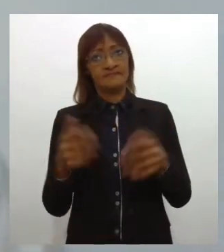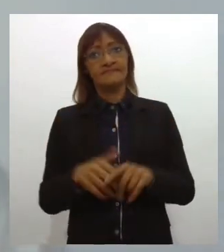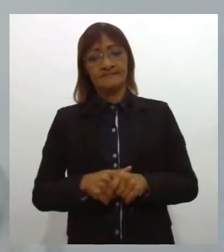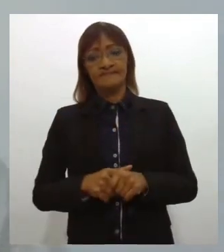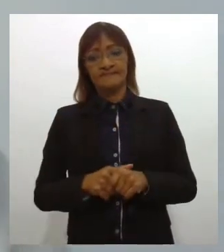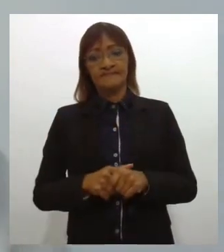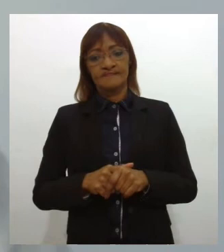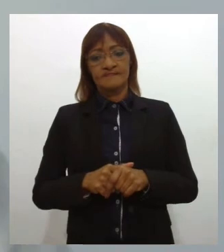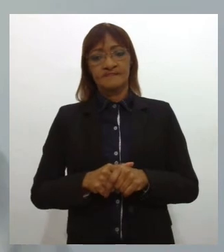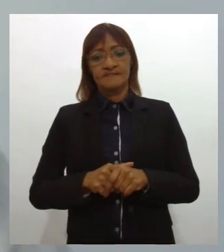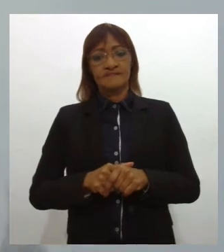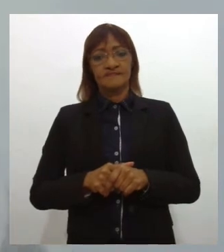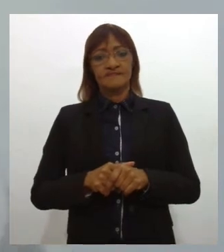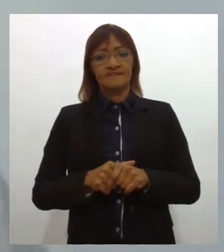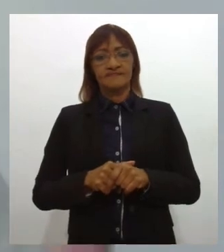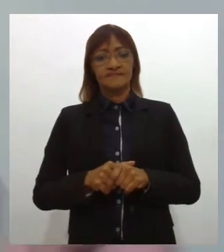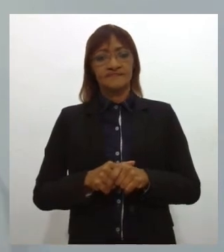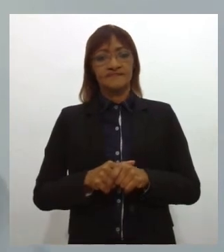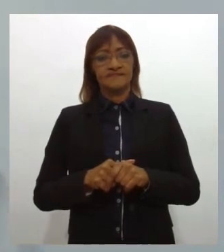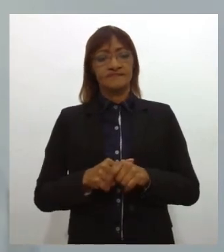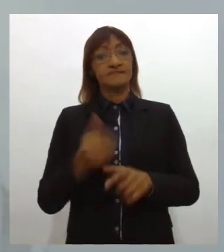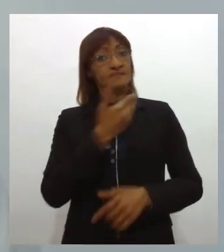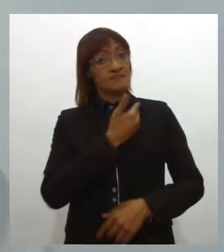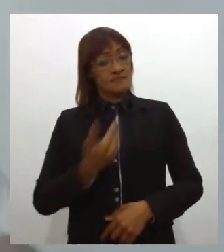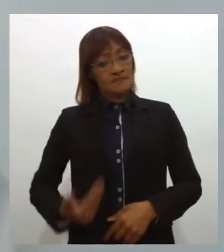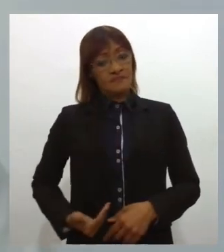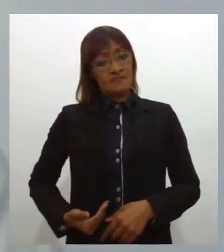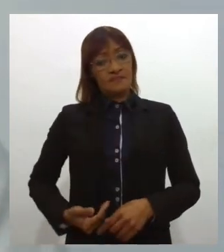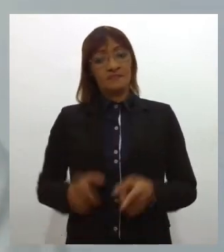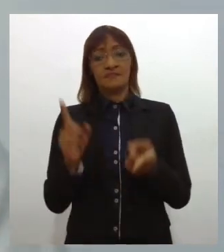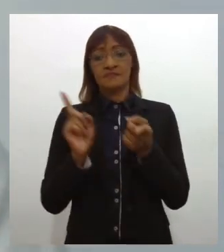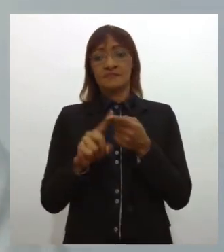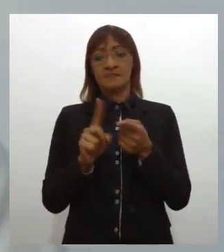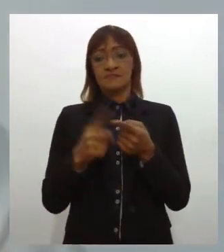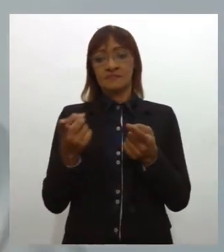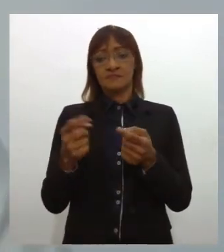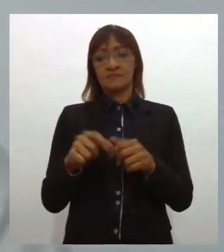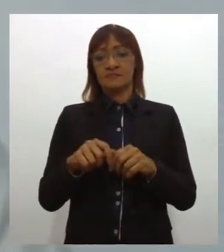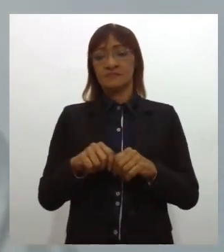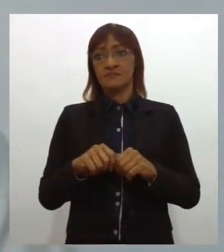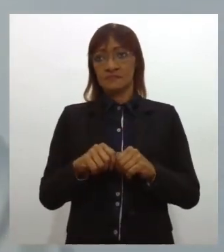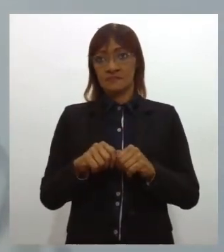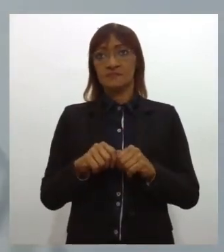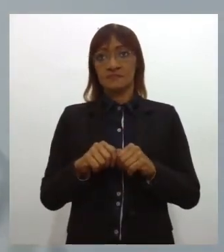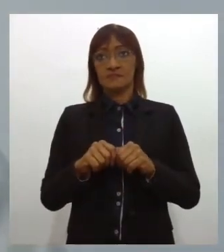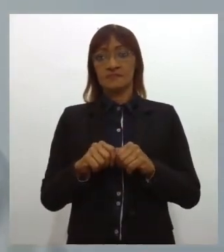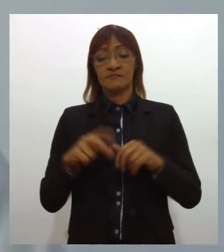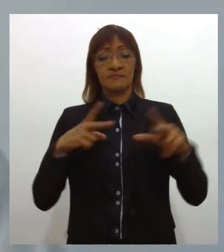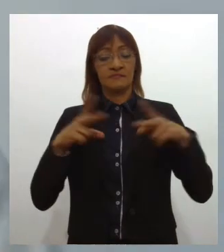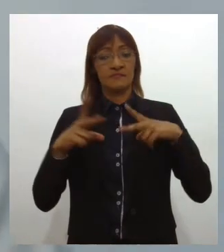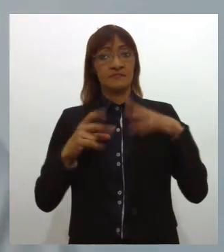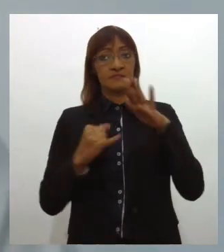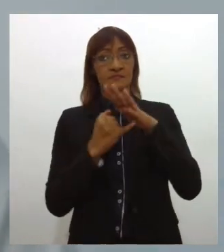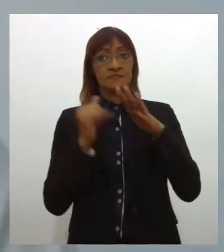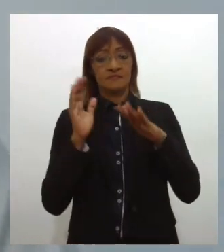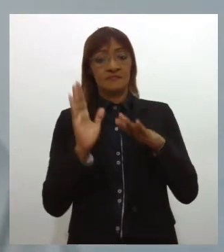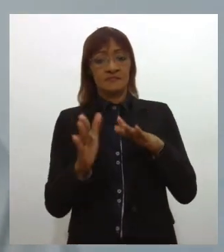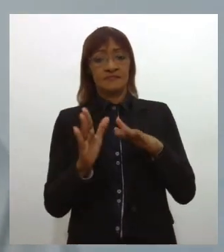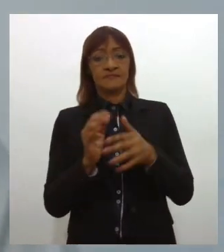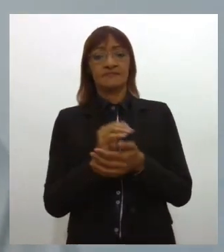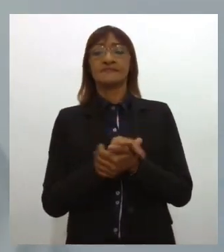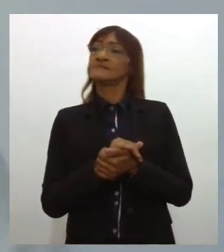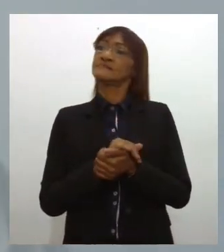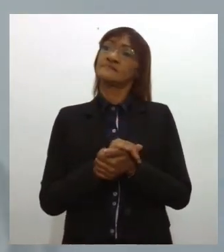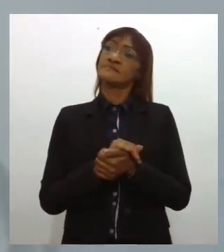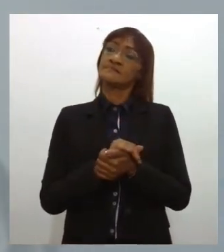feitas pelo governo, quanto pela instituição privada. E acho que o